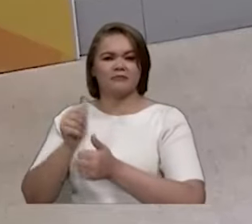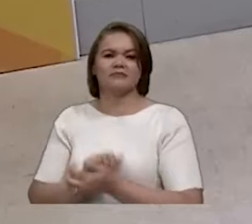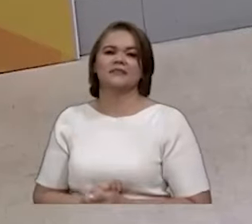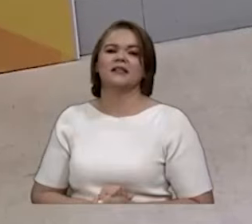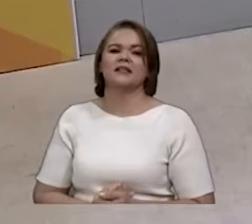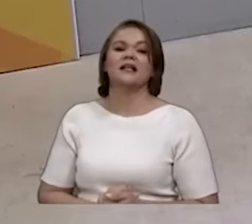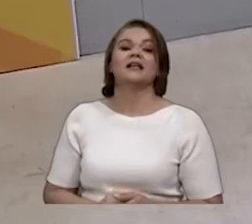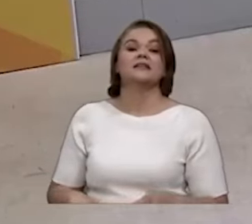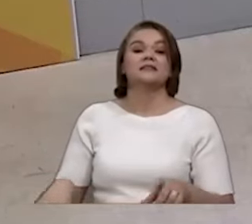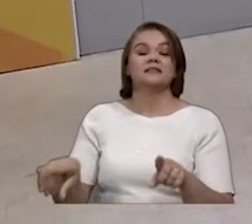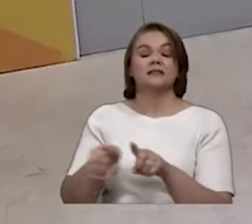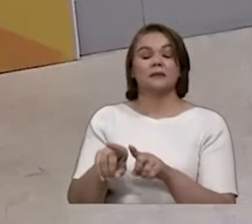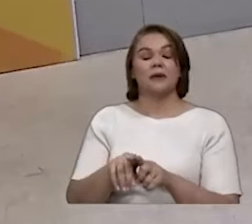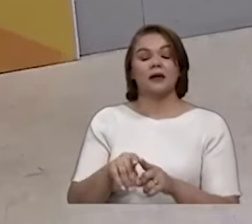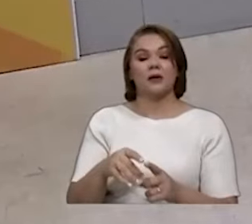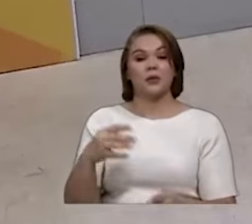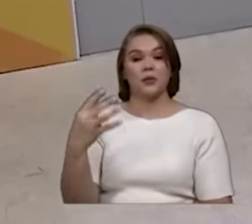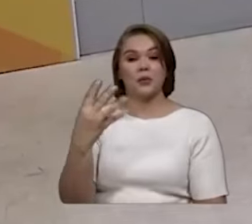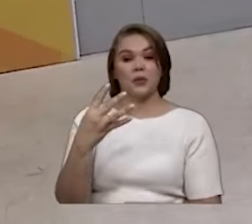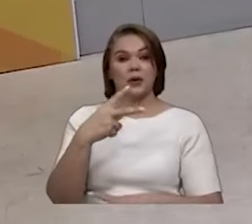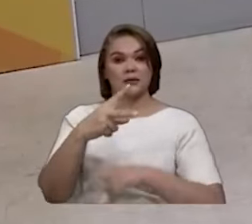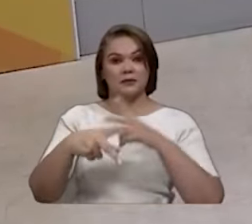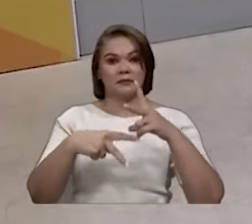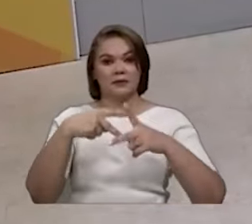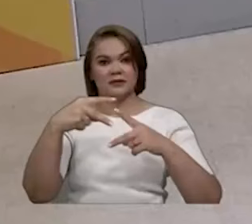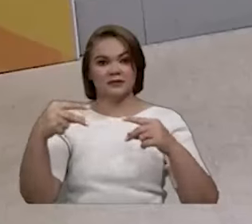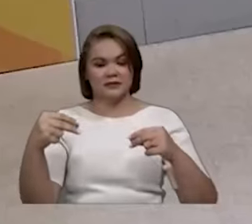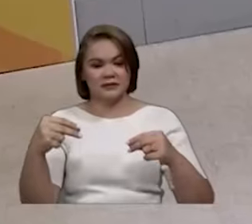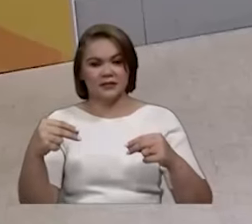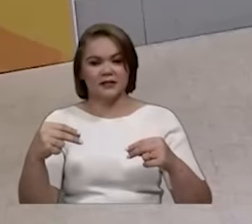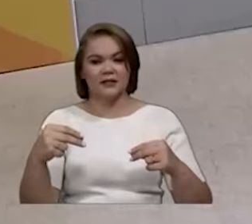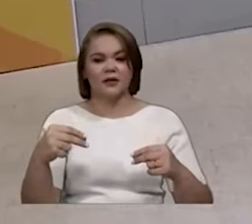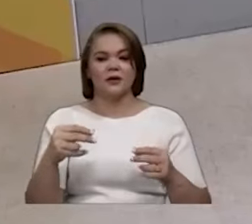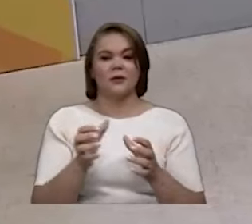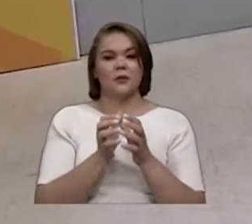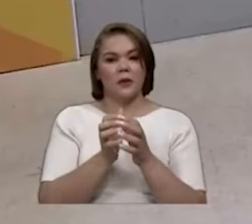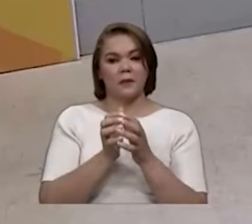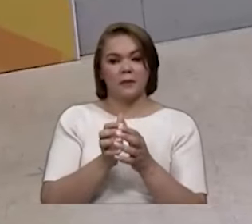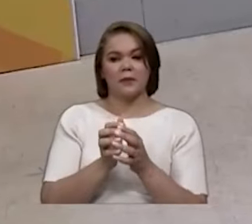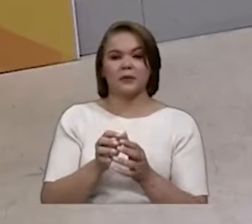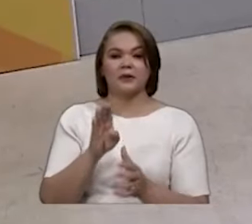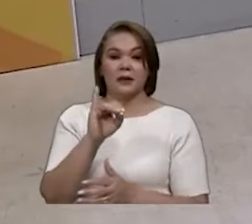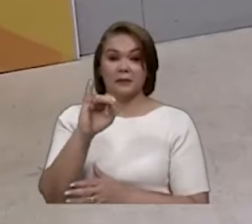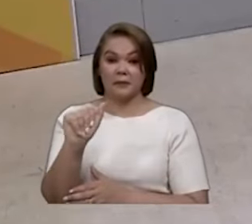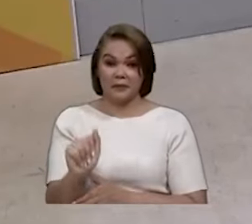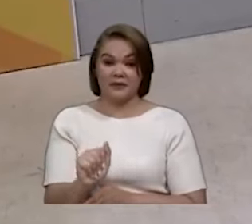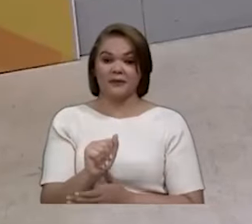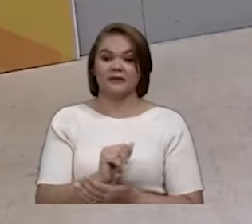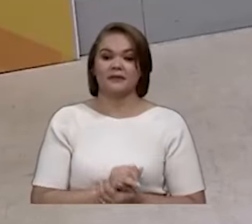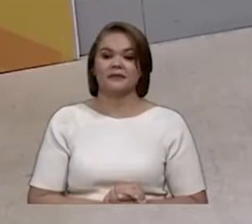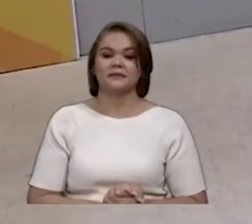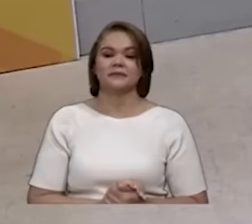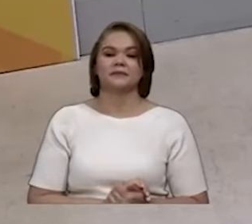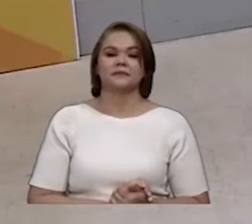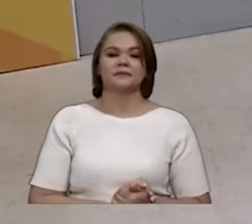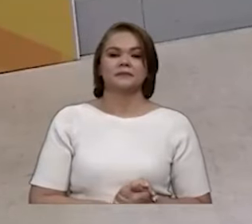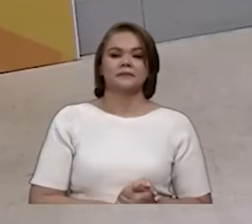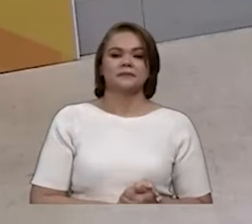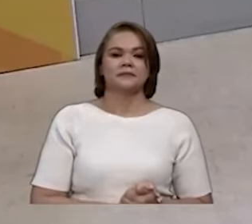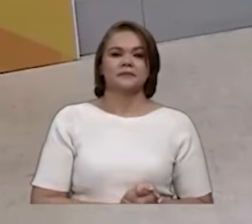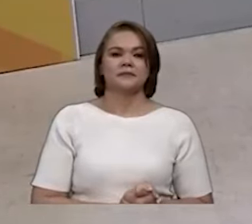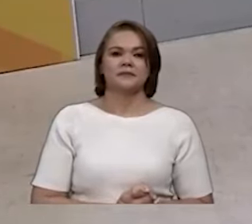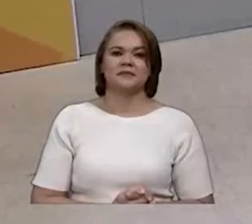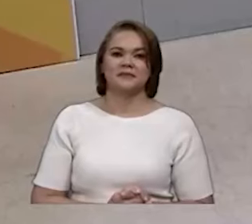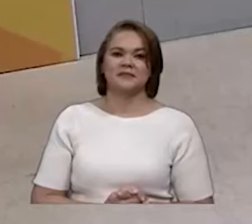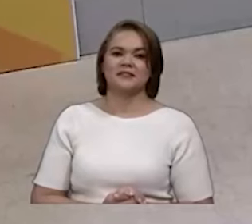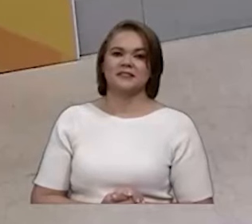4 mil reais é a premiação com o apoio da Bia Takahashi. Chama a primeira bolinha, Bia, pra gente começar. Vem comigo